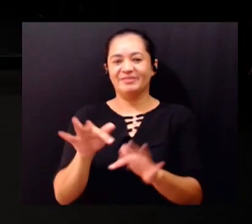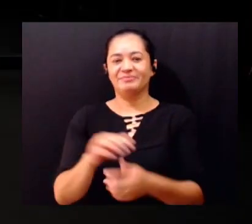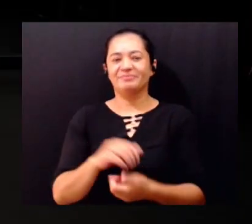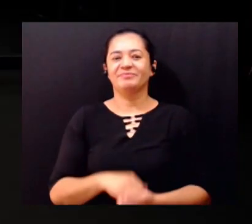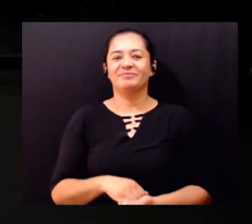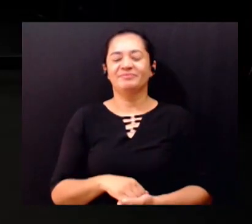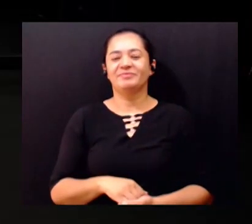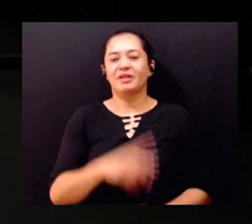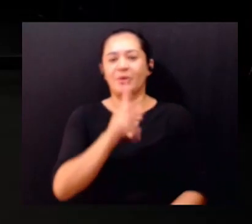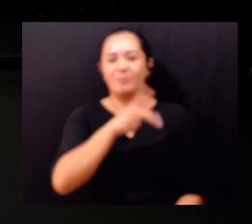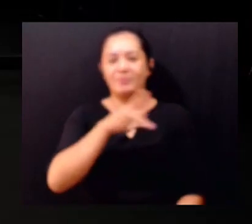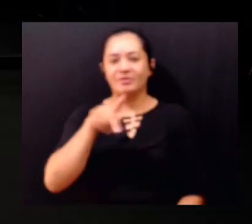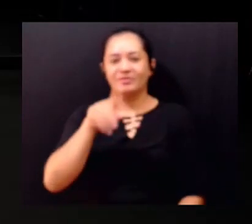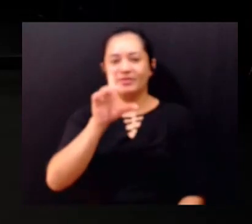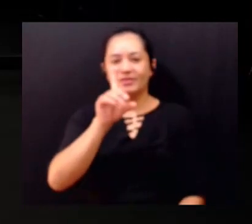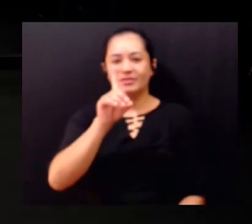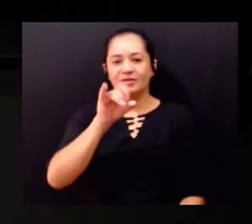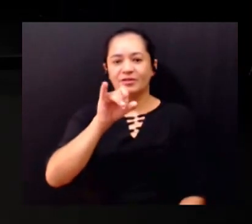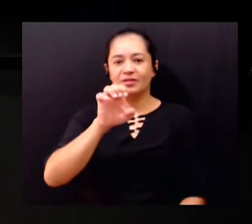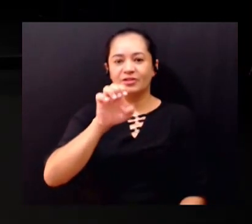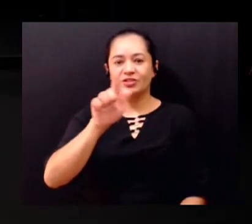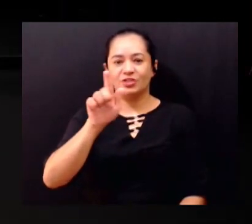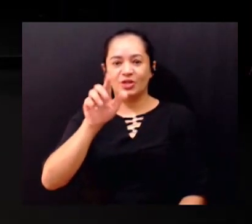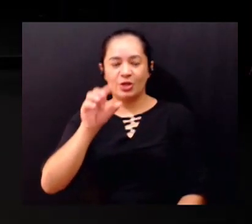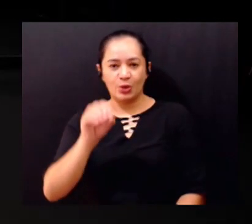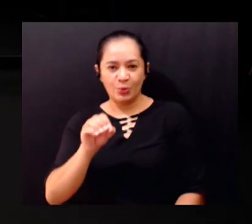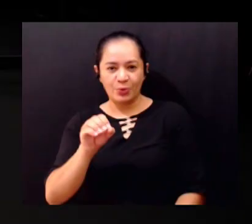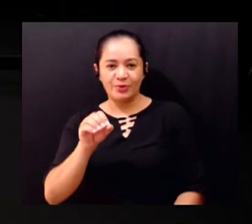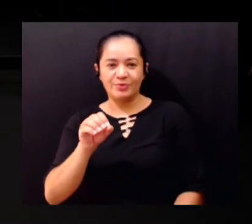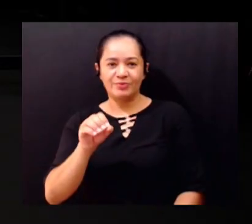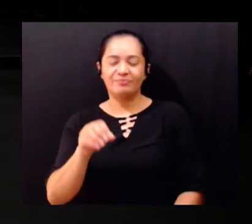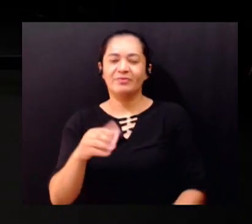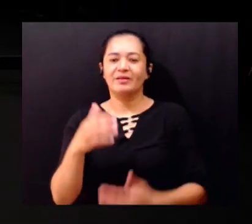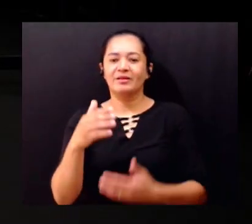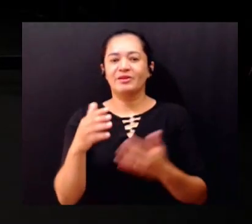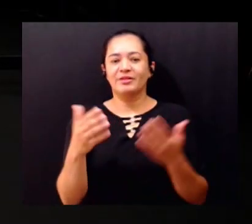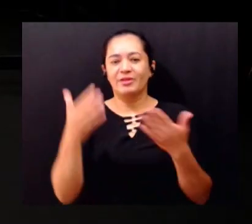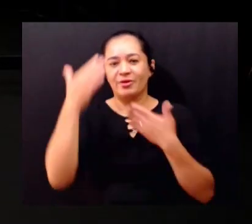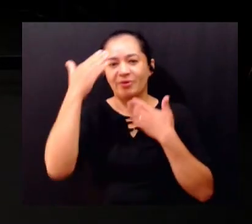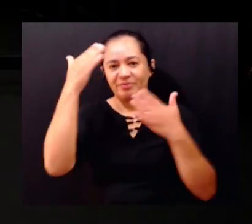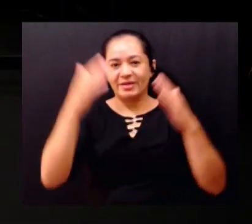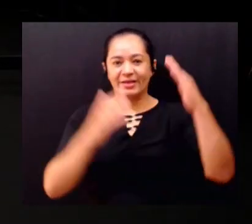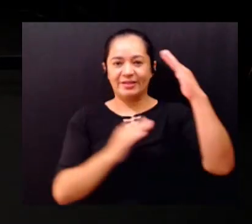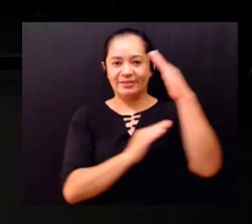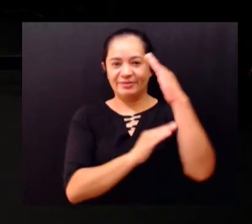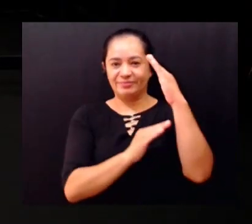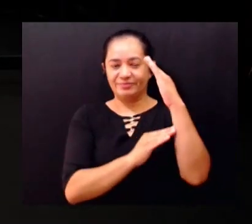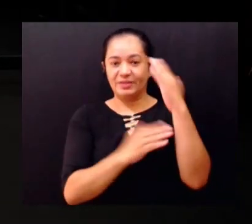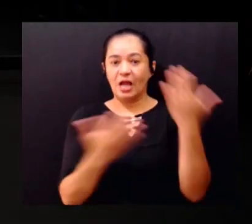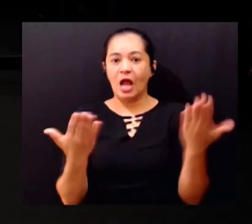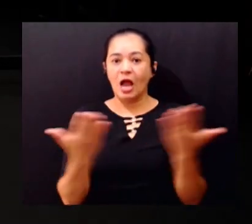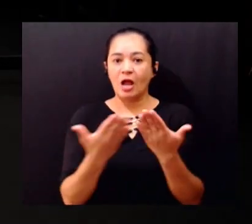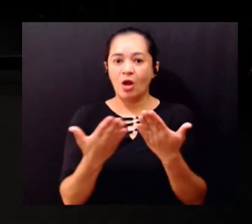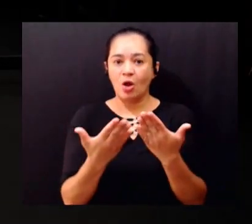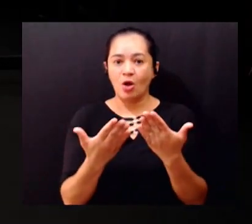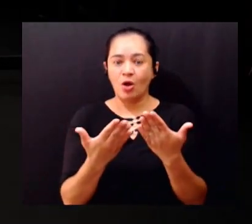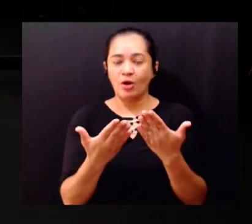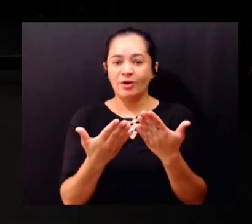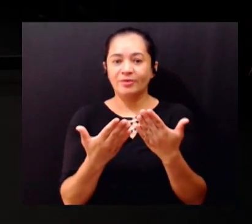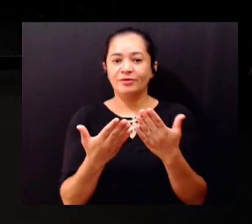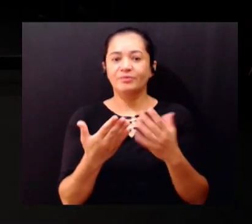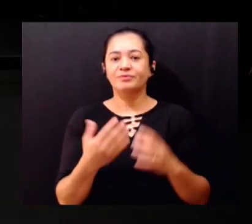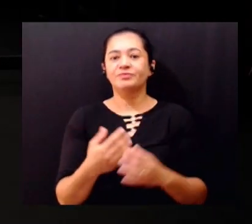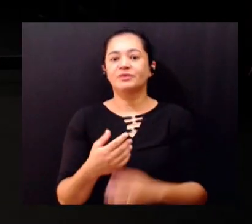Diego, agradecendo você, essa audiência, a sua companhia, fique ligado, TV Câmara Campinas transmite a partir de agora, em instantes para você, segundo Congresso